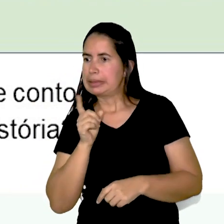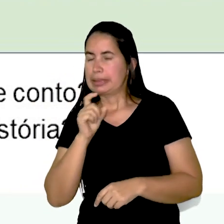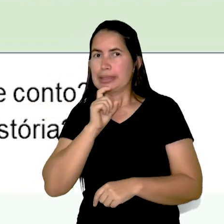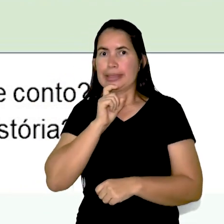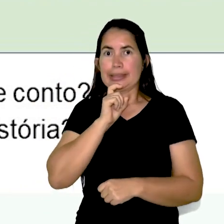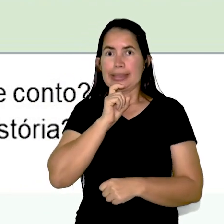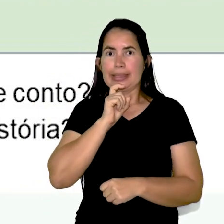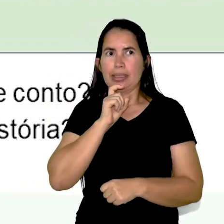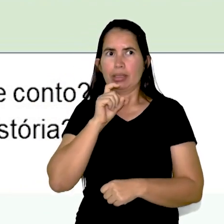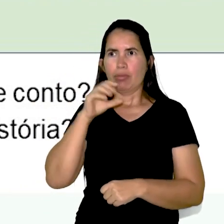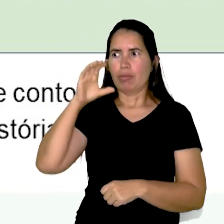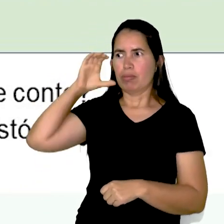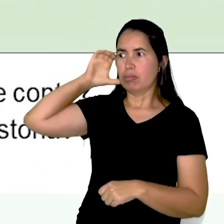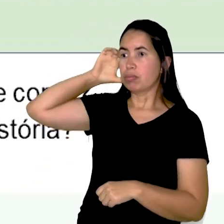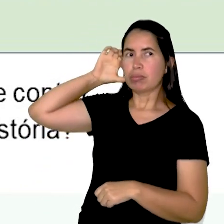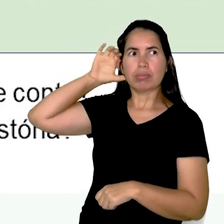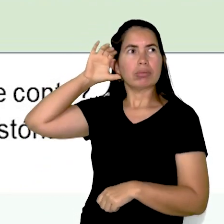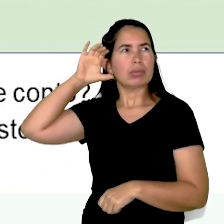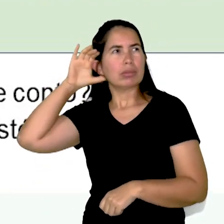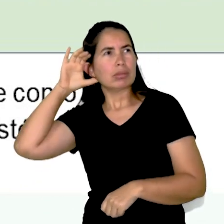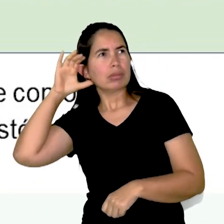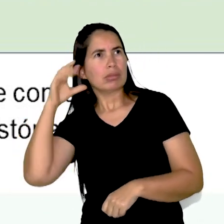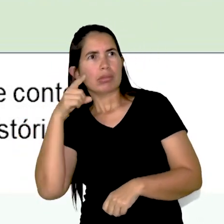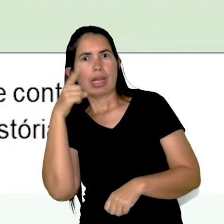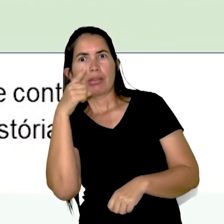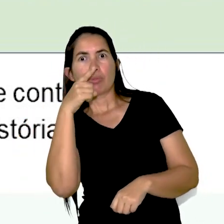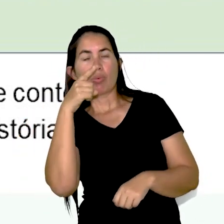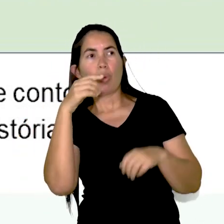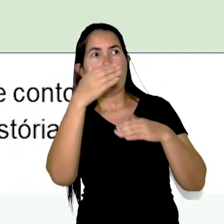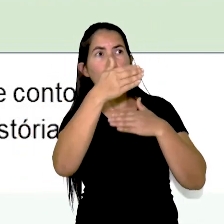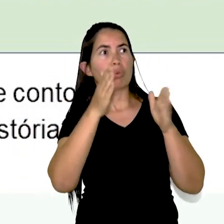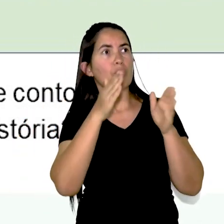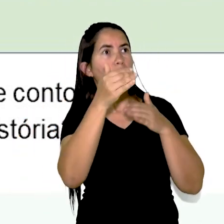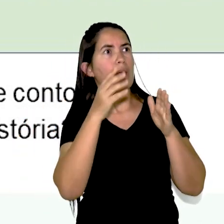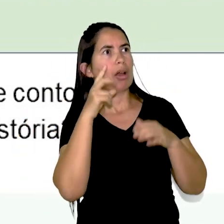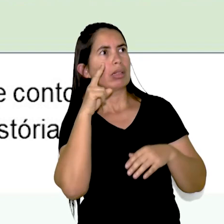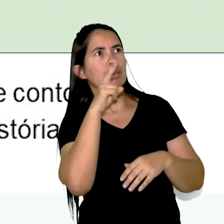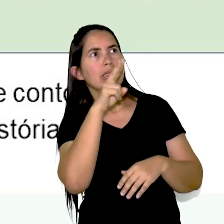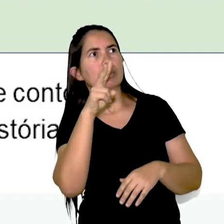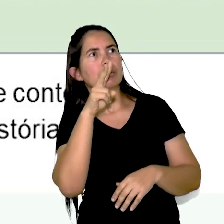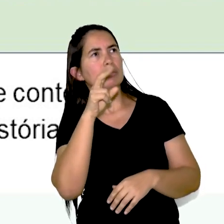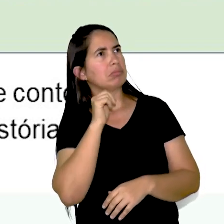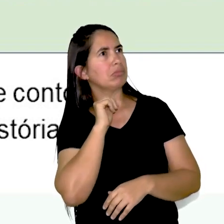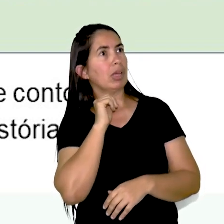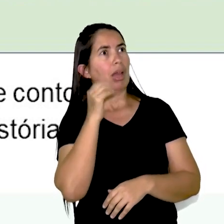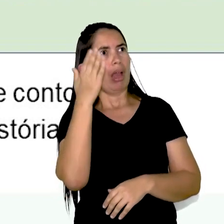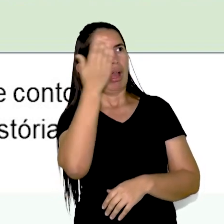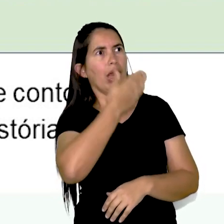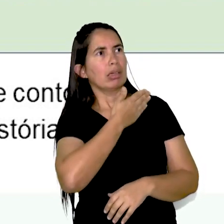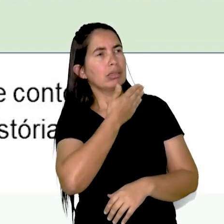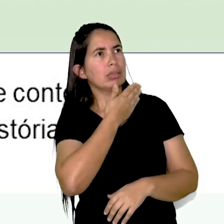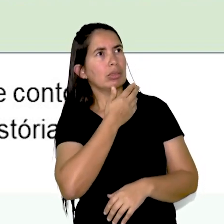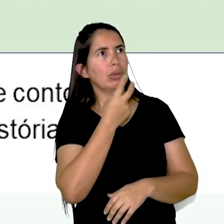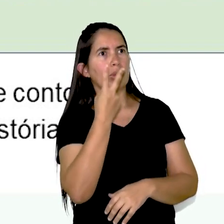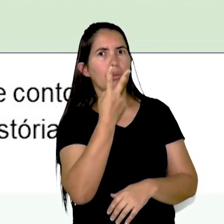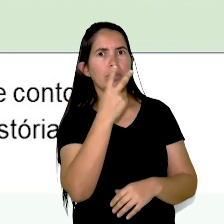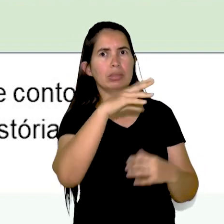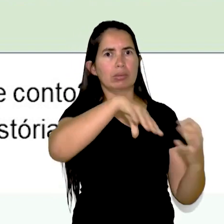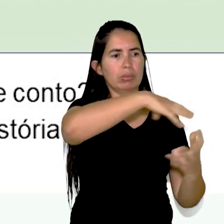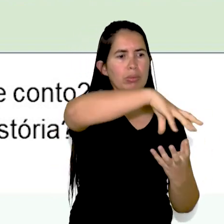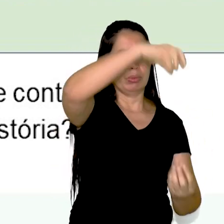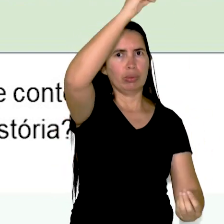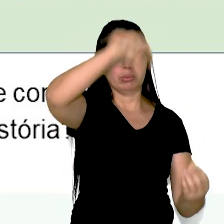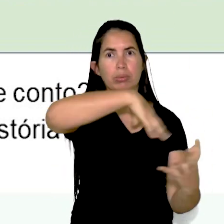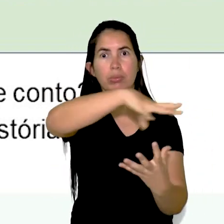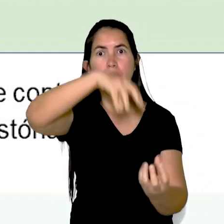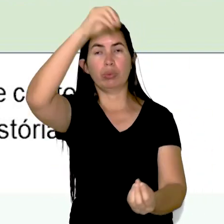ouviu que saía do velho quarto. Olhando lá dentro, não acreditou. 2 fantasmas